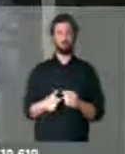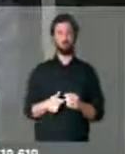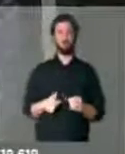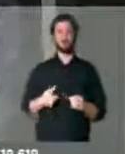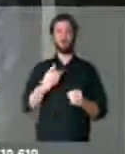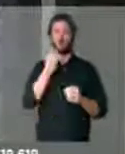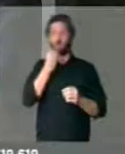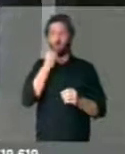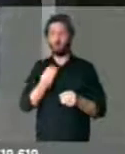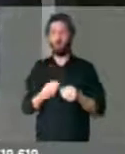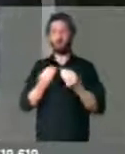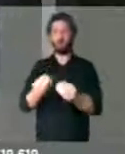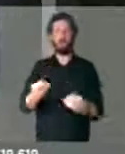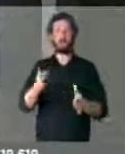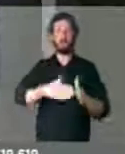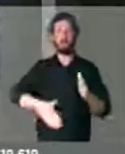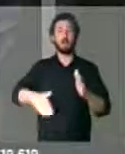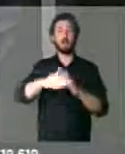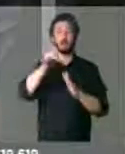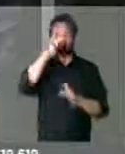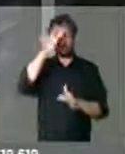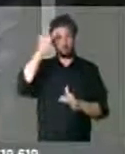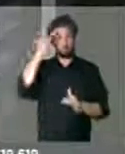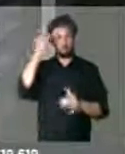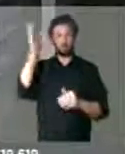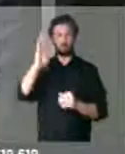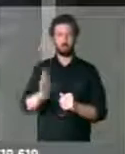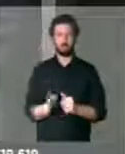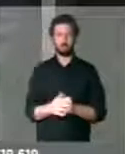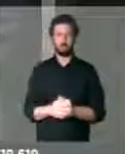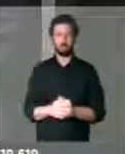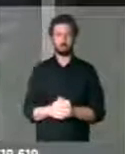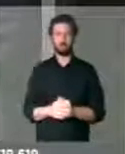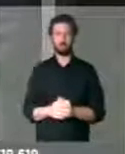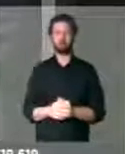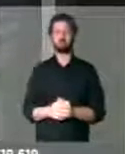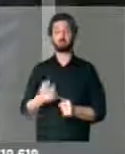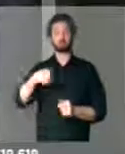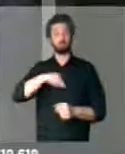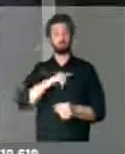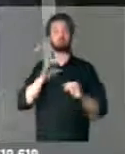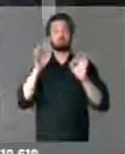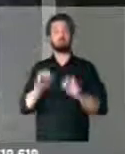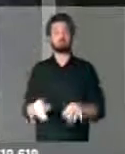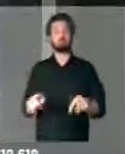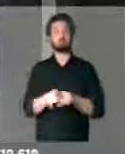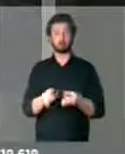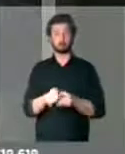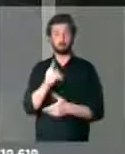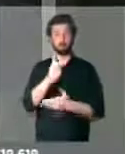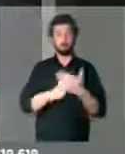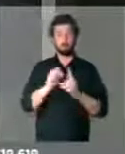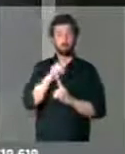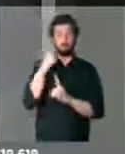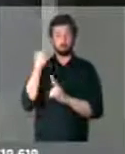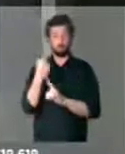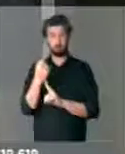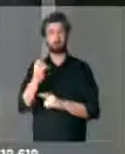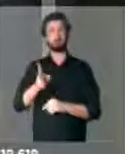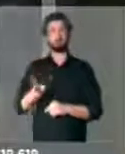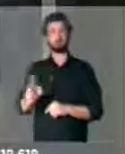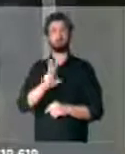dar oportunidade a todos os brasileiros. Temos a certeza que os programas sociais